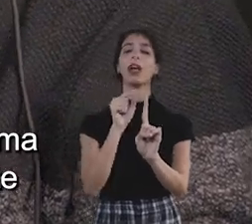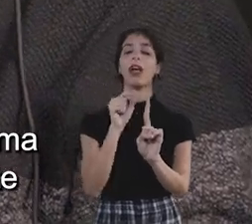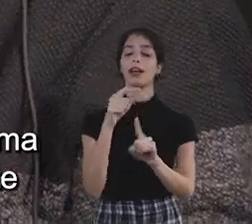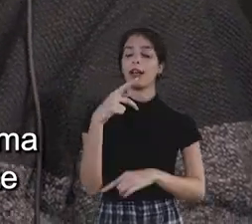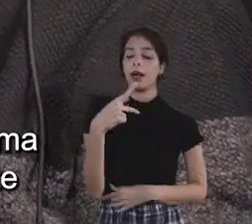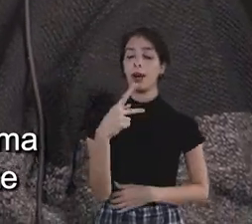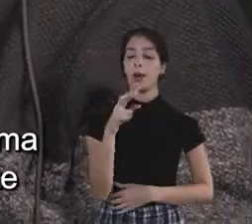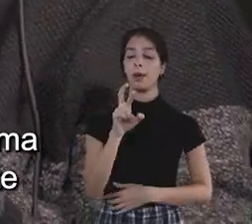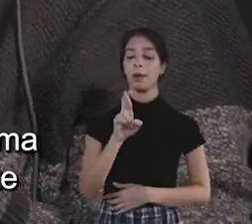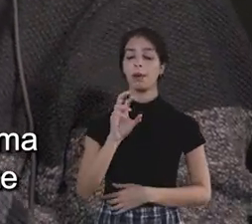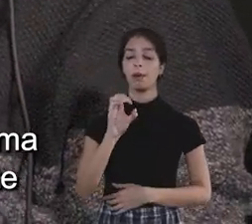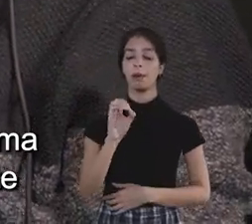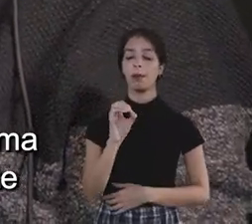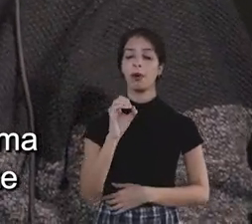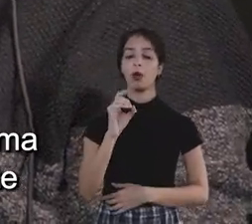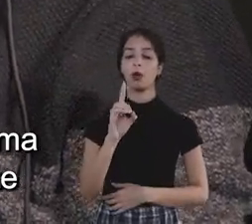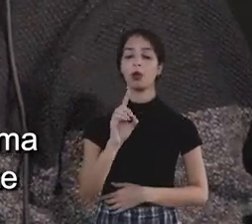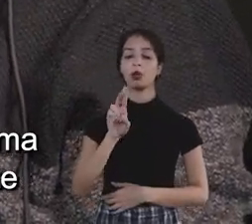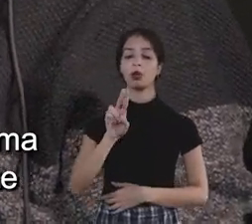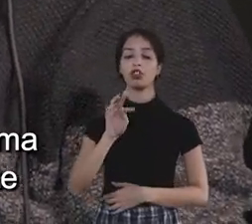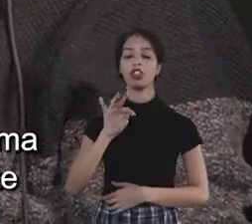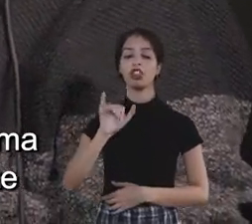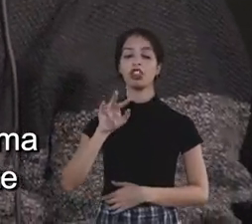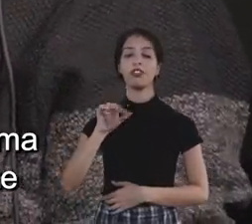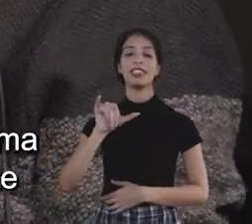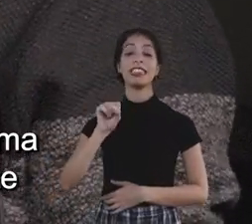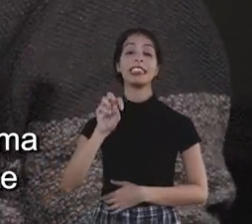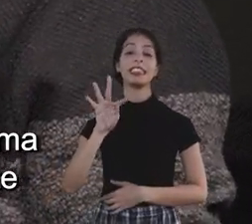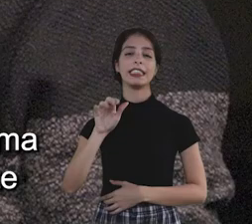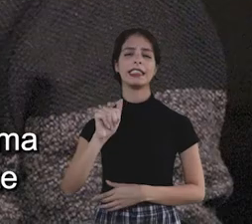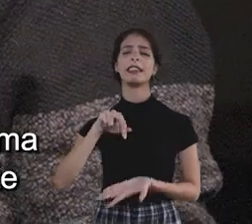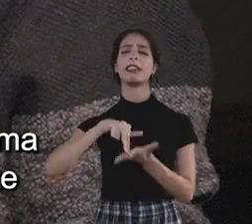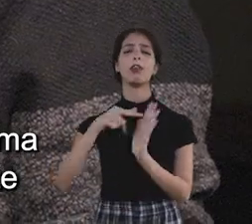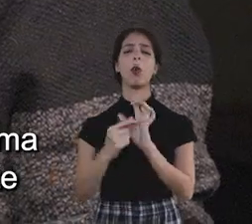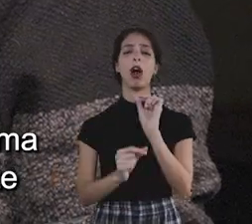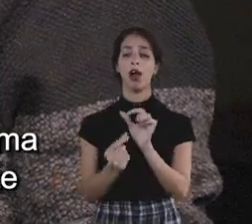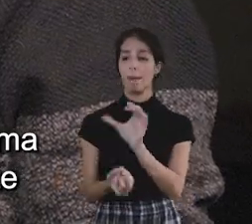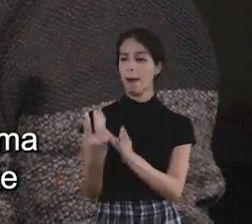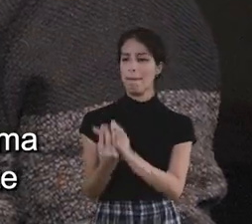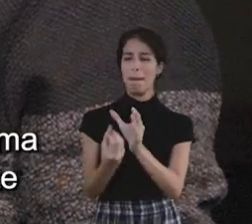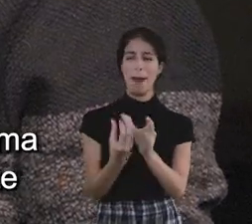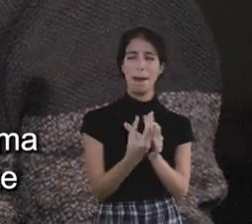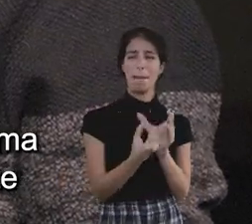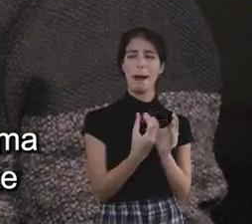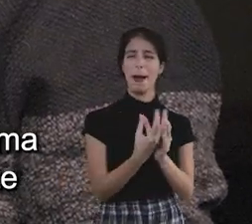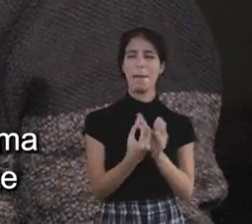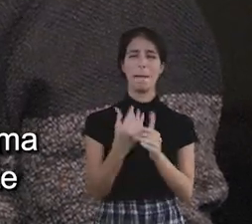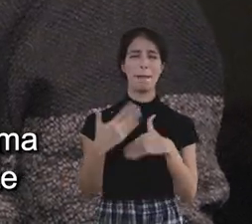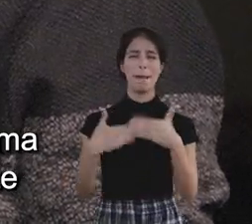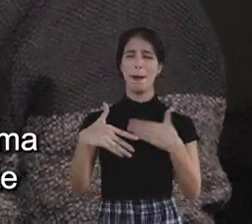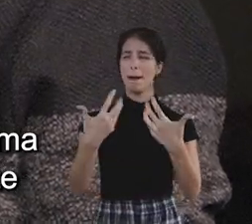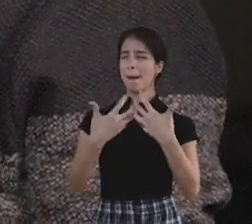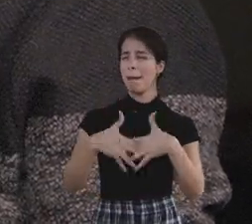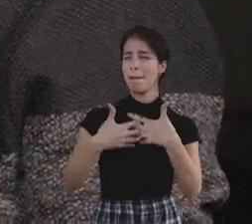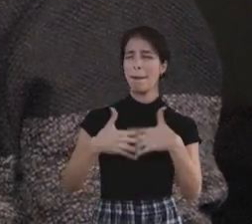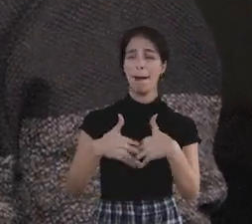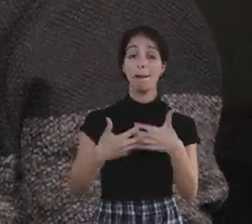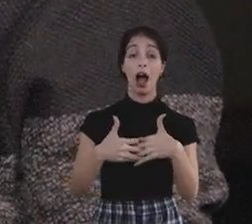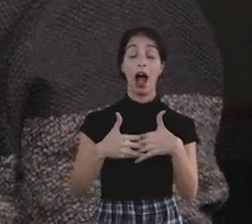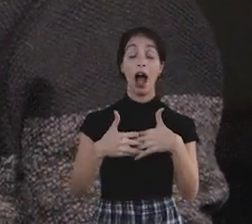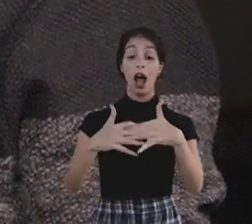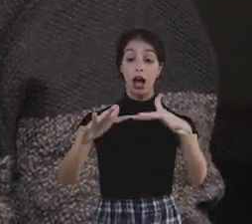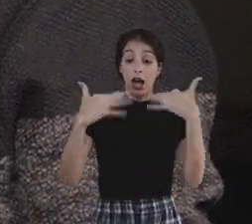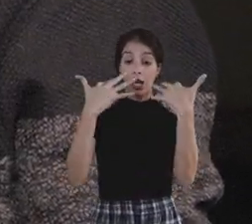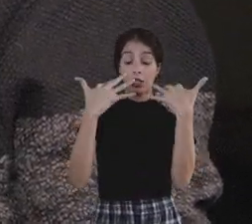produz esse tipo de sintoma cultural dentro dessa sociedade eh o fato da gente ter